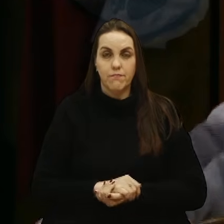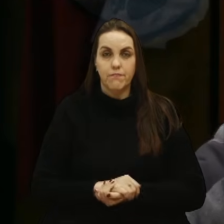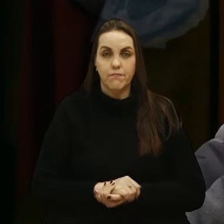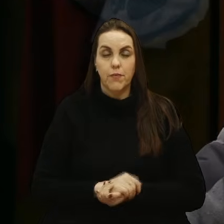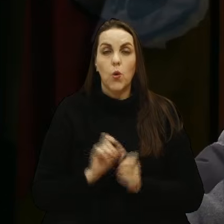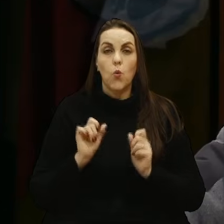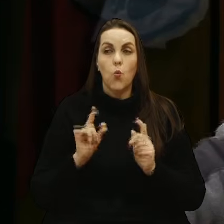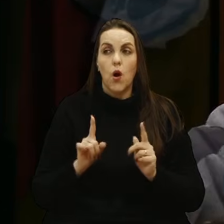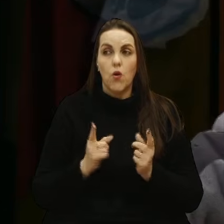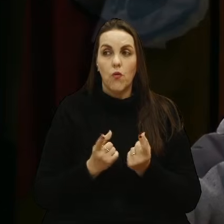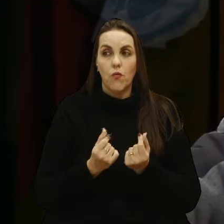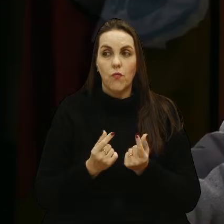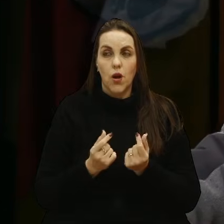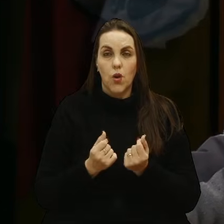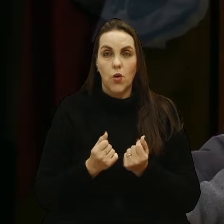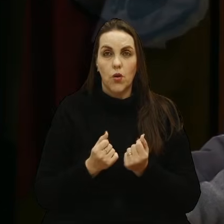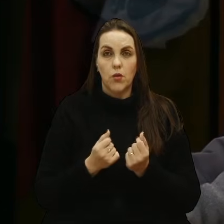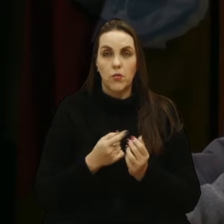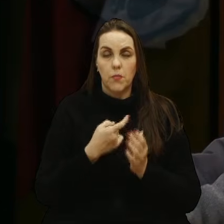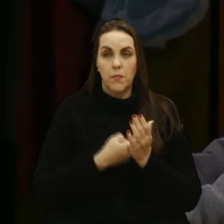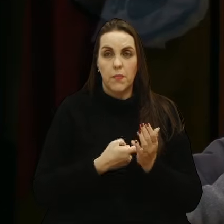Qual o valor do passivo tributário?